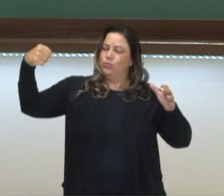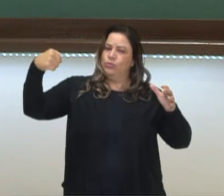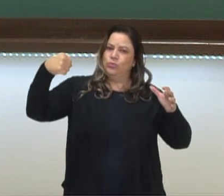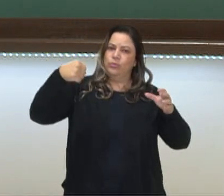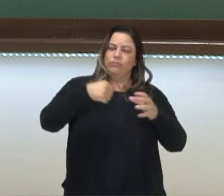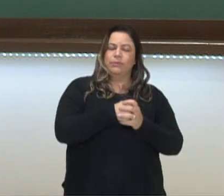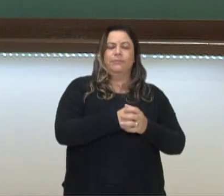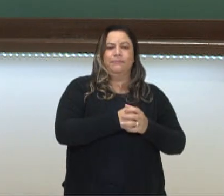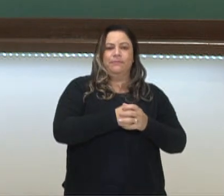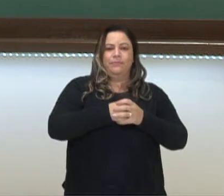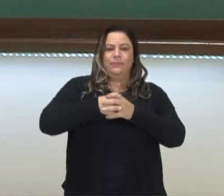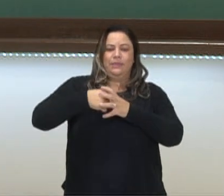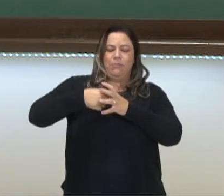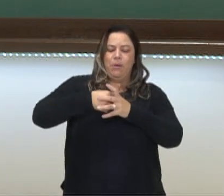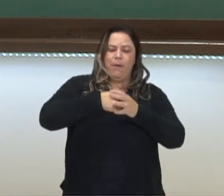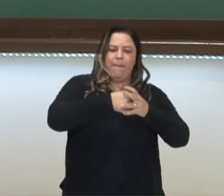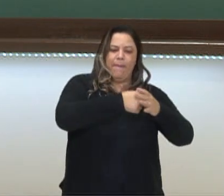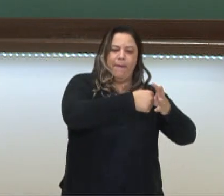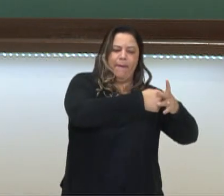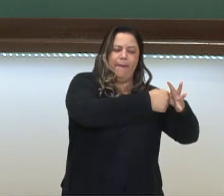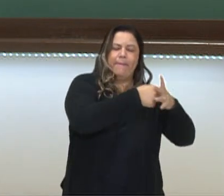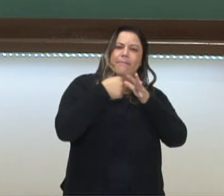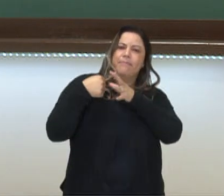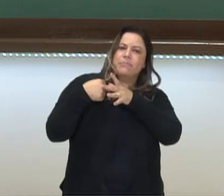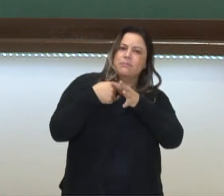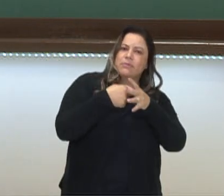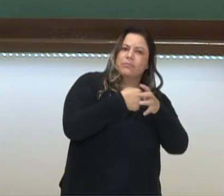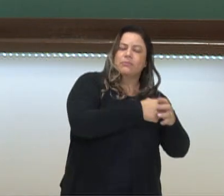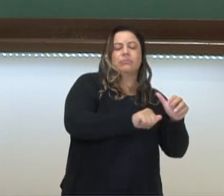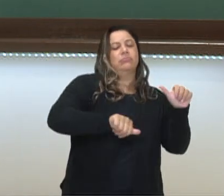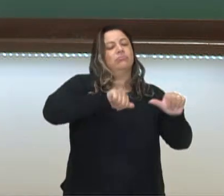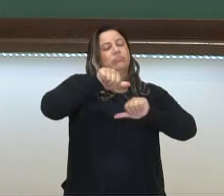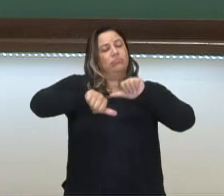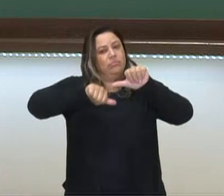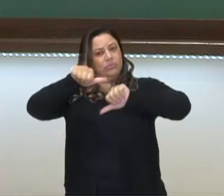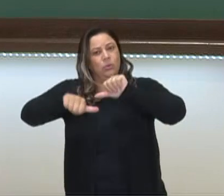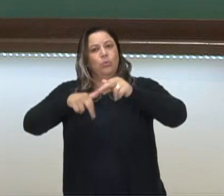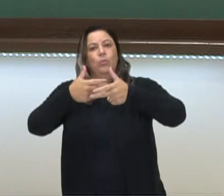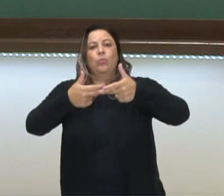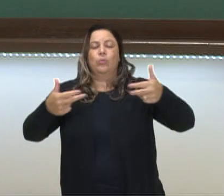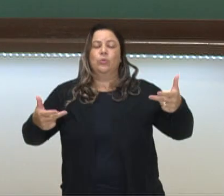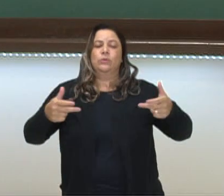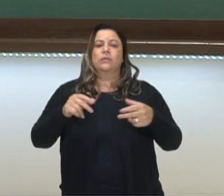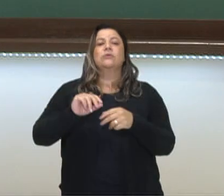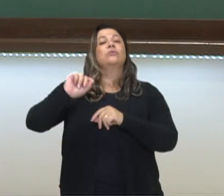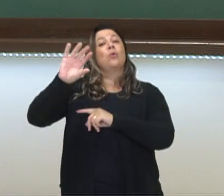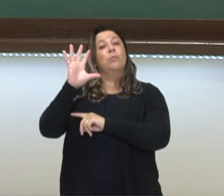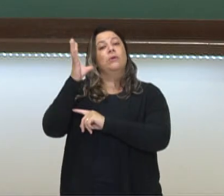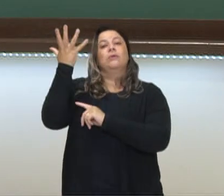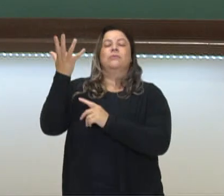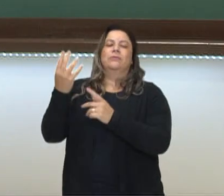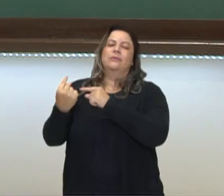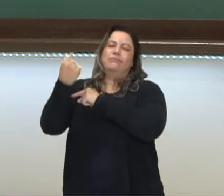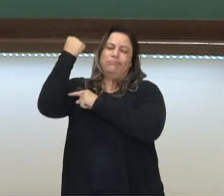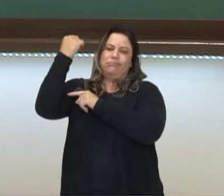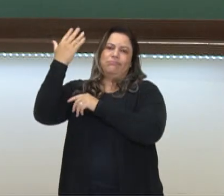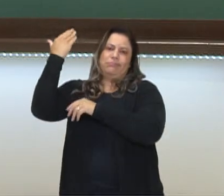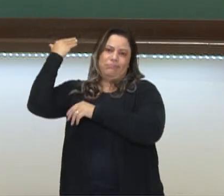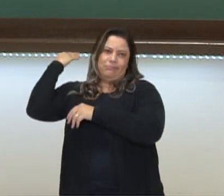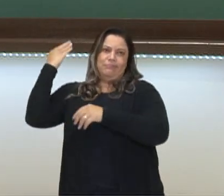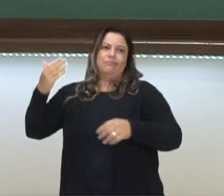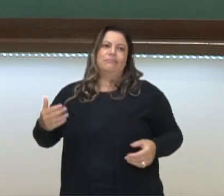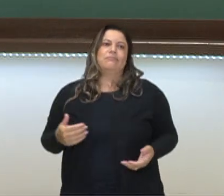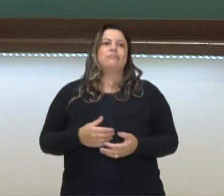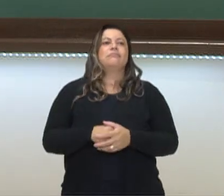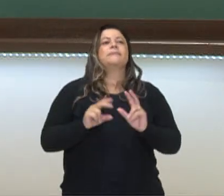proteger o nosso planeta, o que é capaz de resultar nessas transformações, como ocorreu em momentos da nossa história.